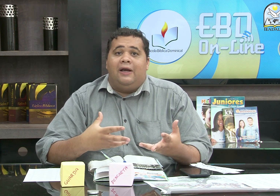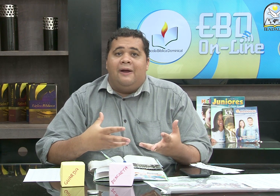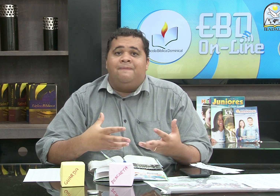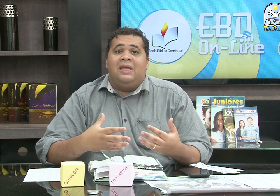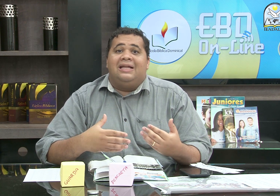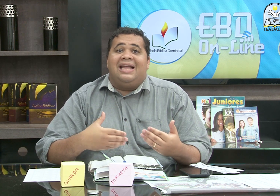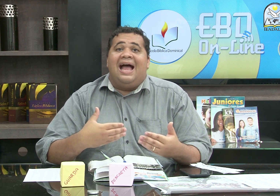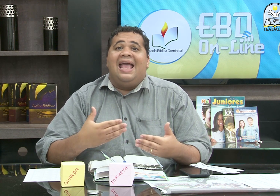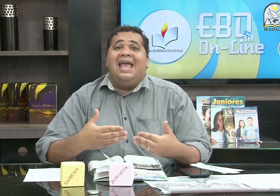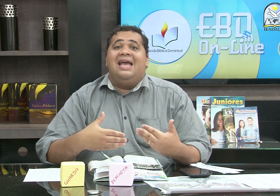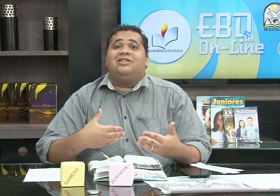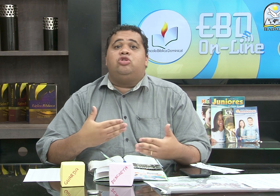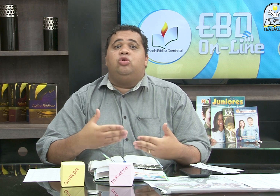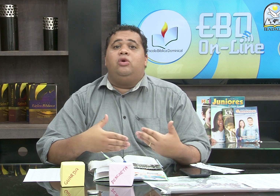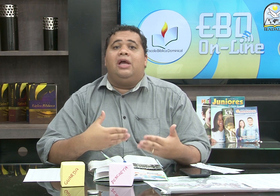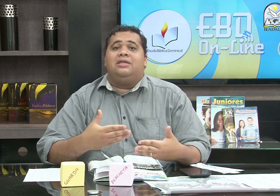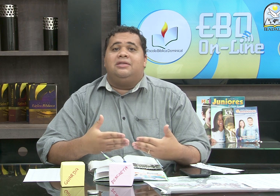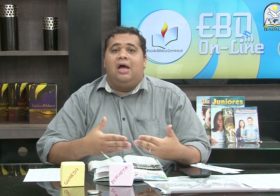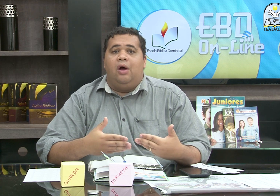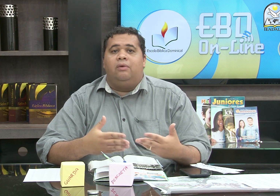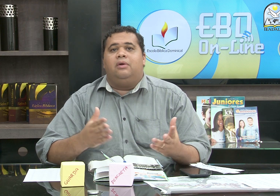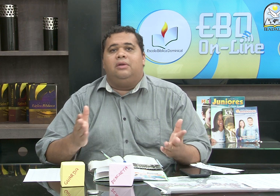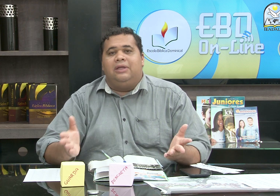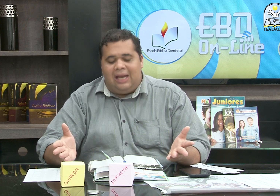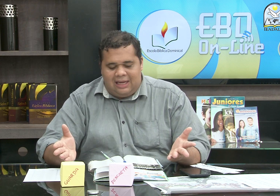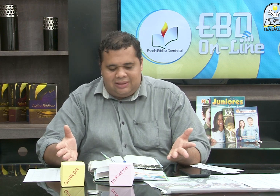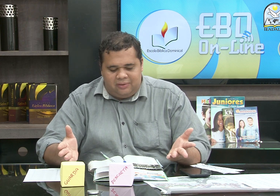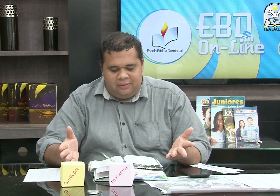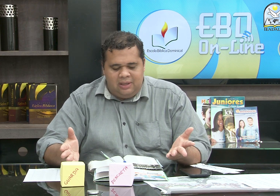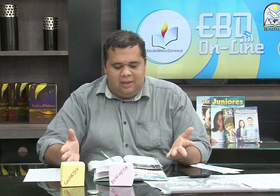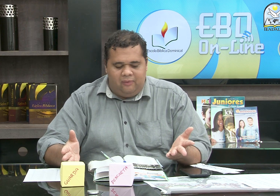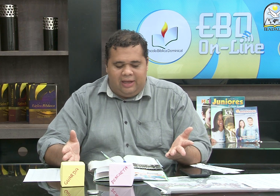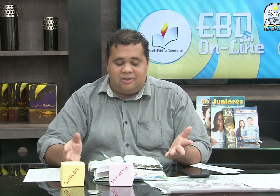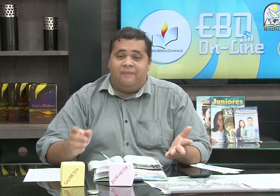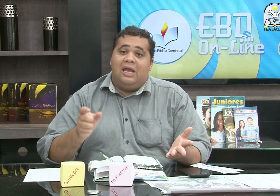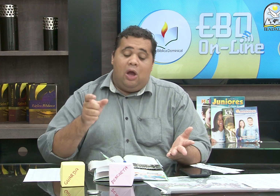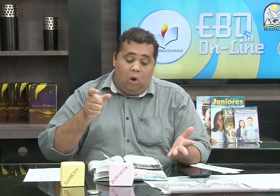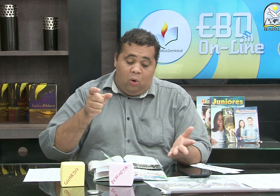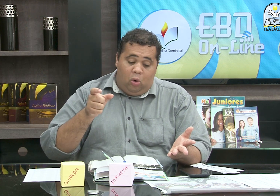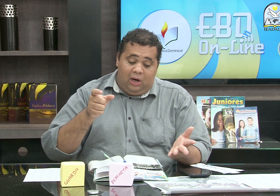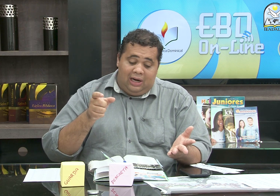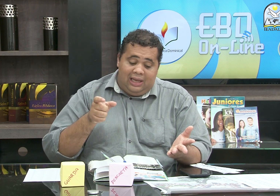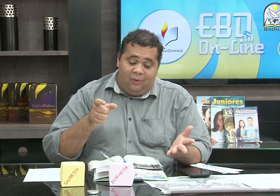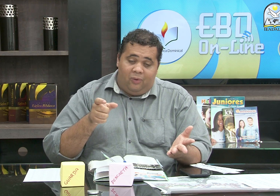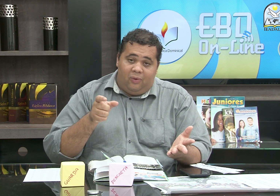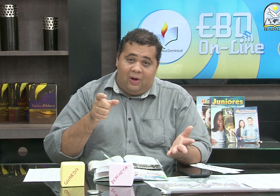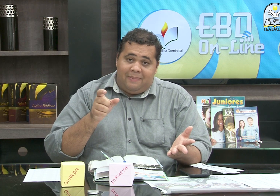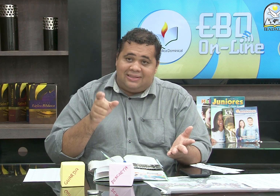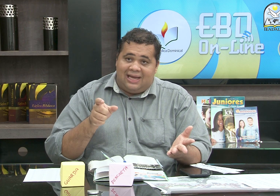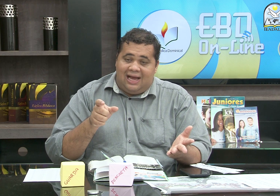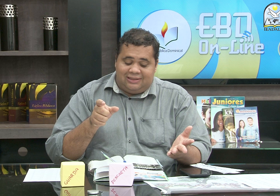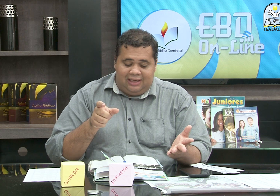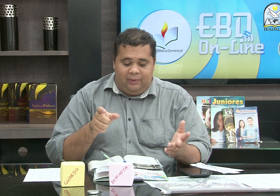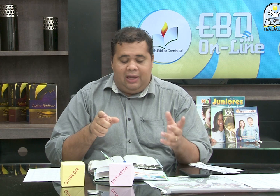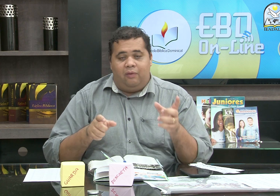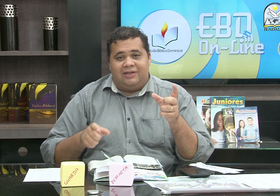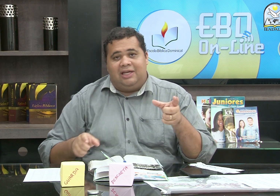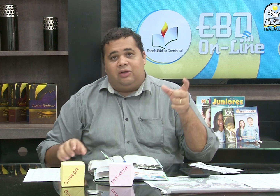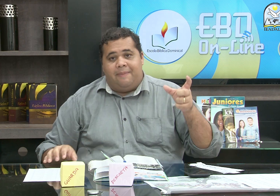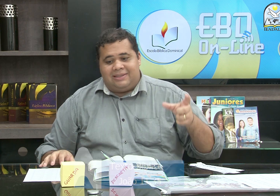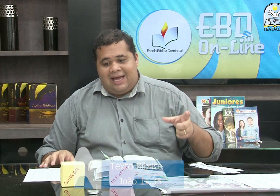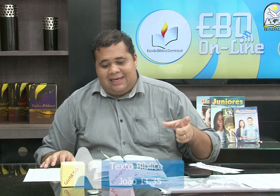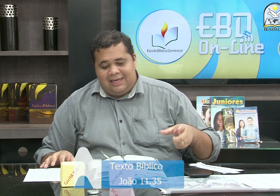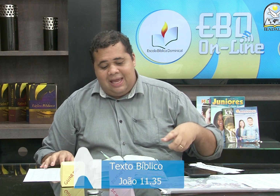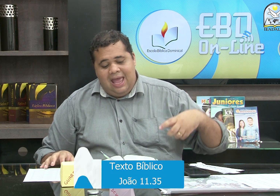história da resur reição de Lázaro não é isso o o a mensagem não é o